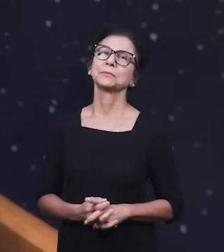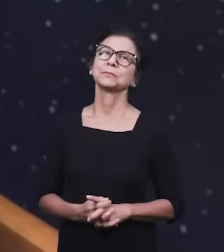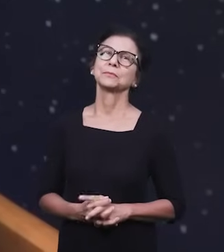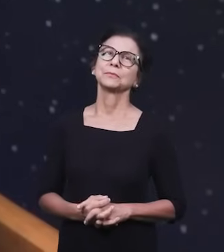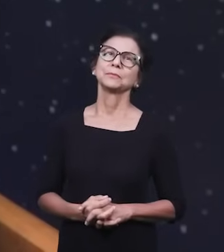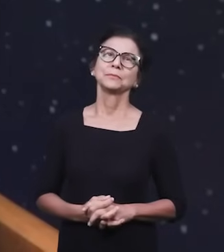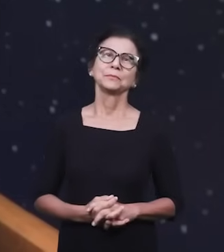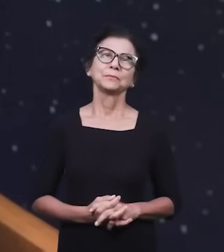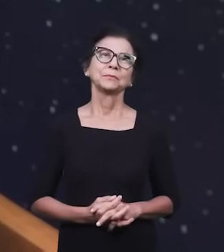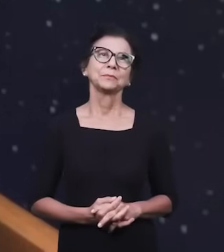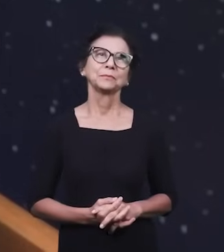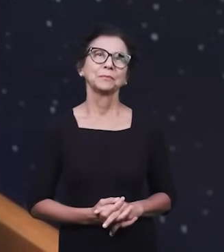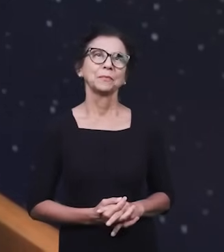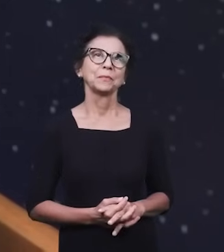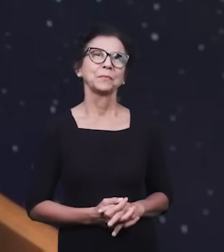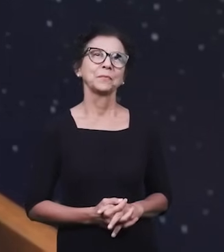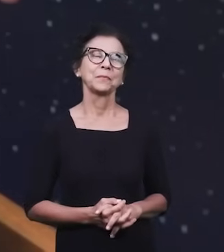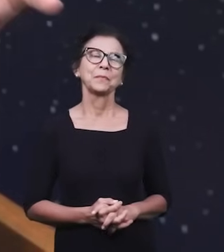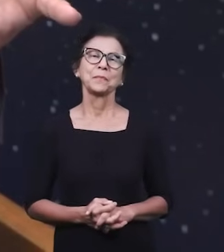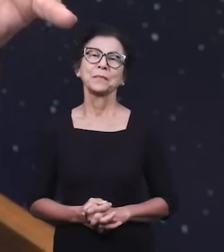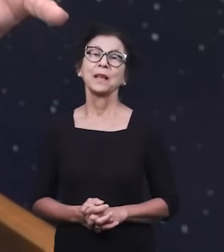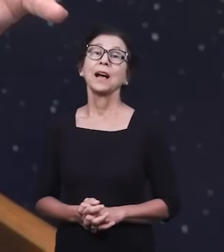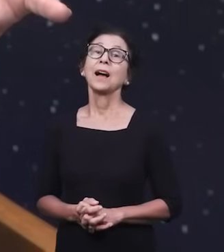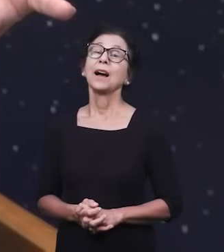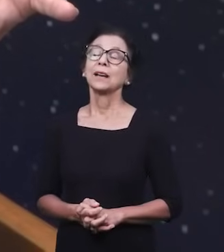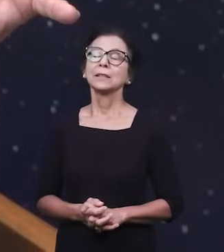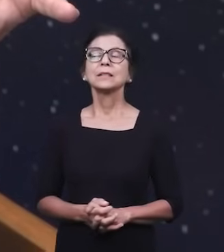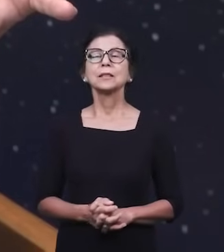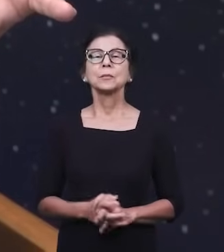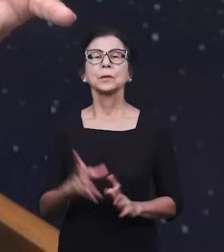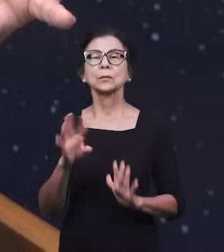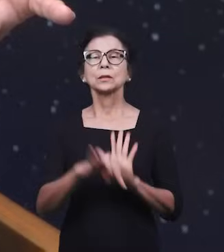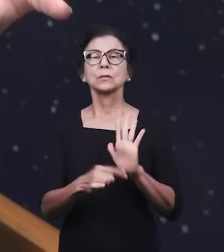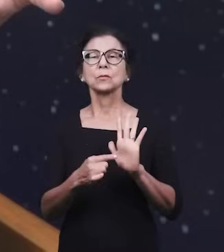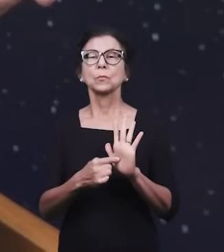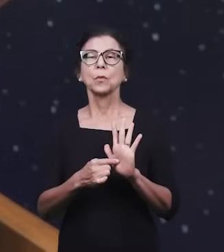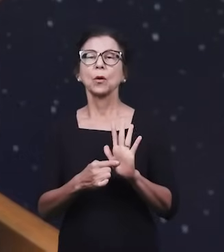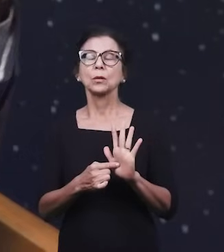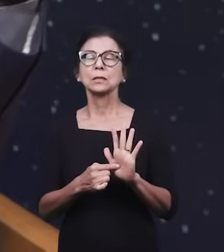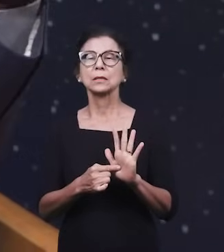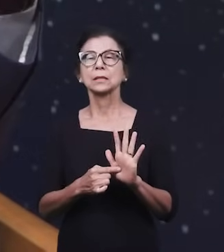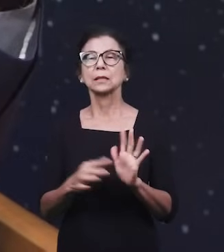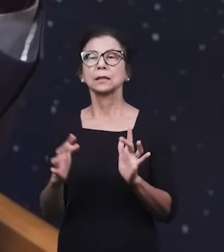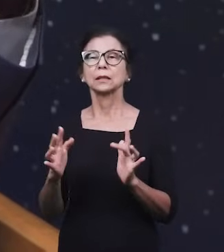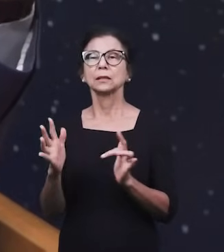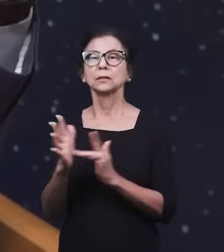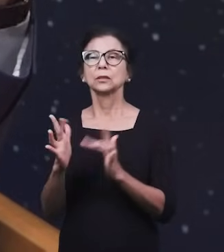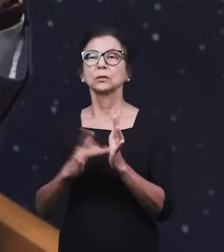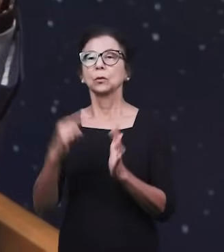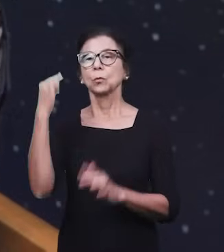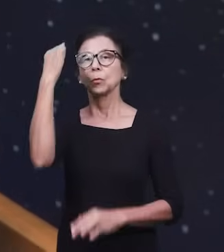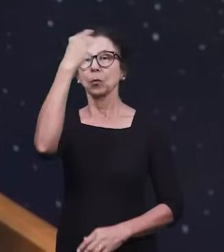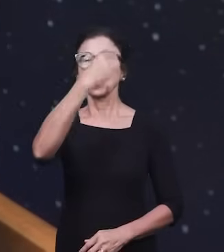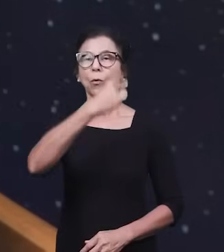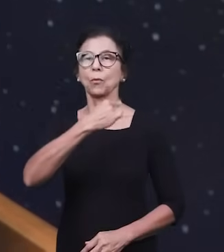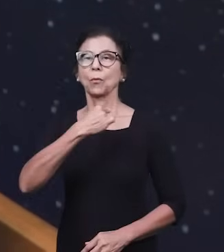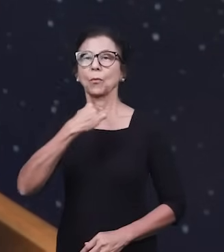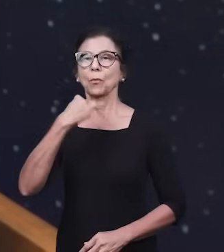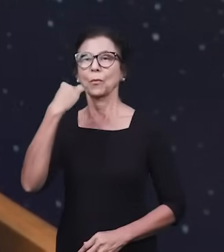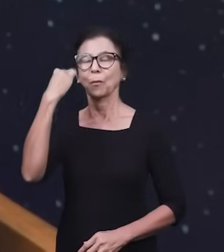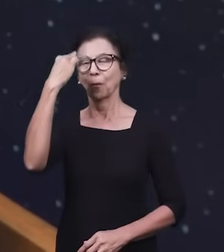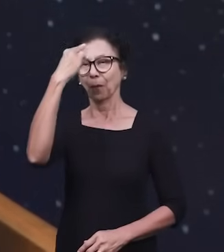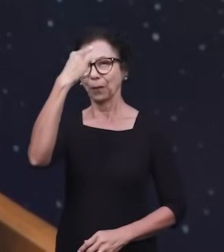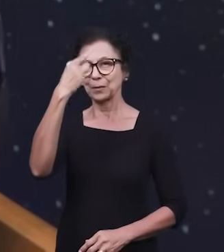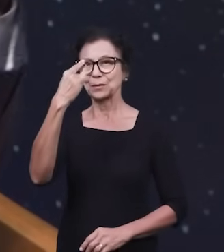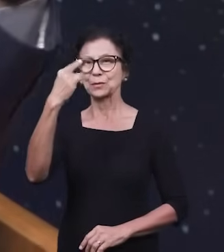pouco daquela terceira expressão, que é o rosto como o sol, que mostra a luz